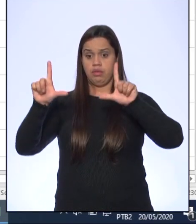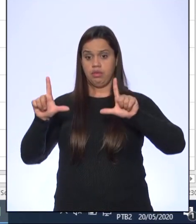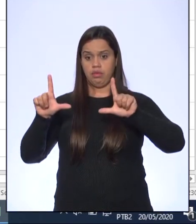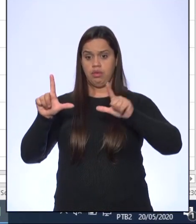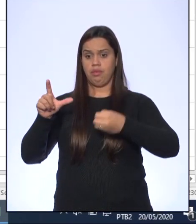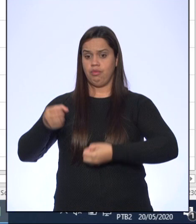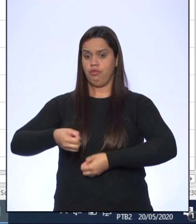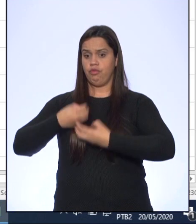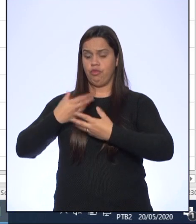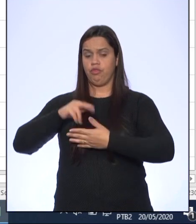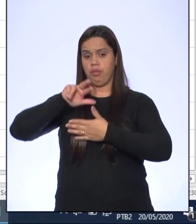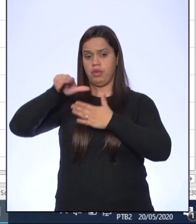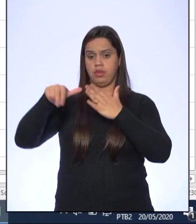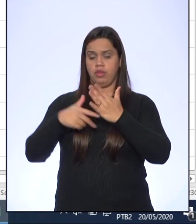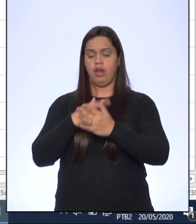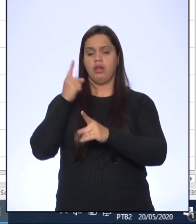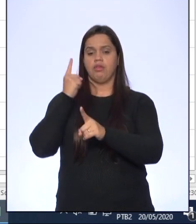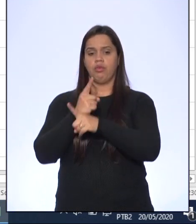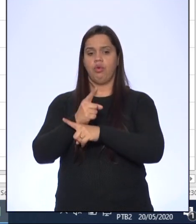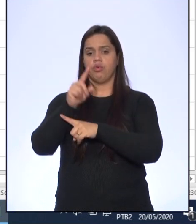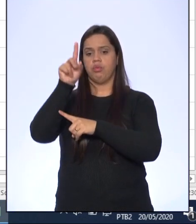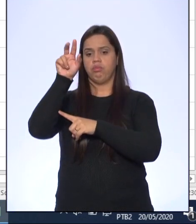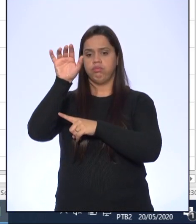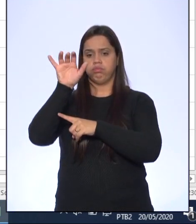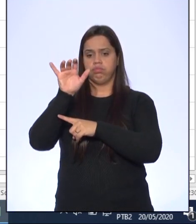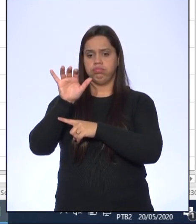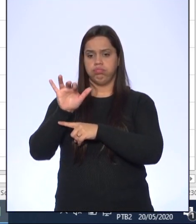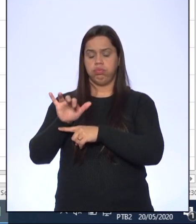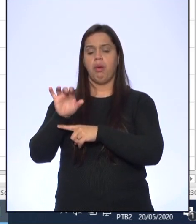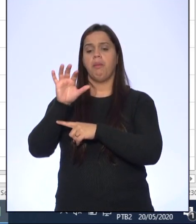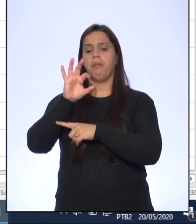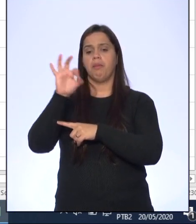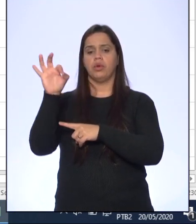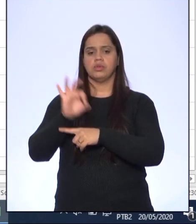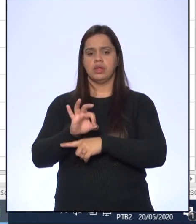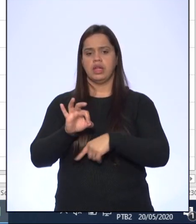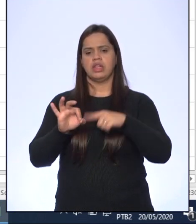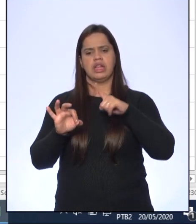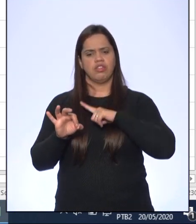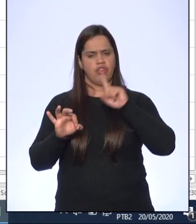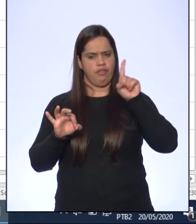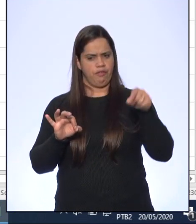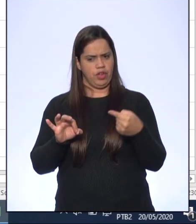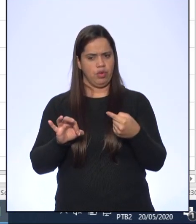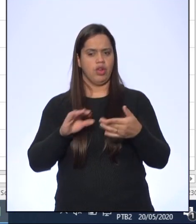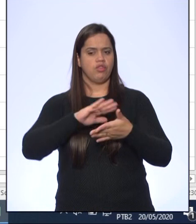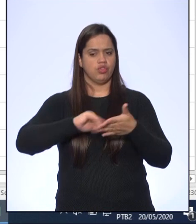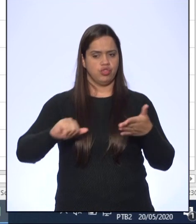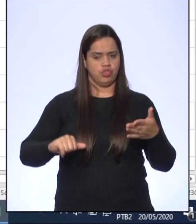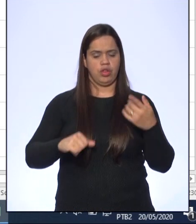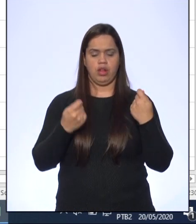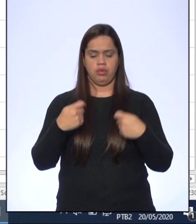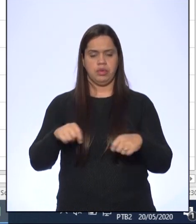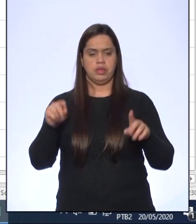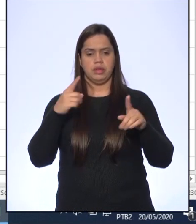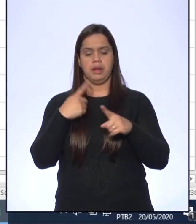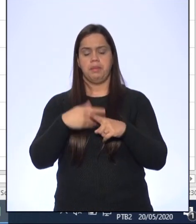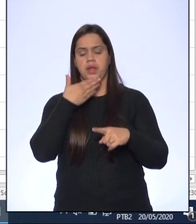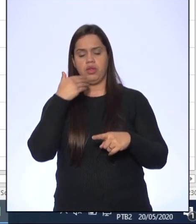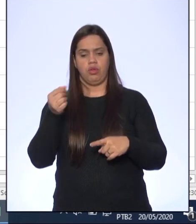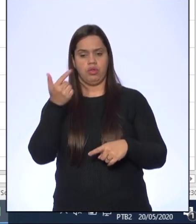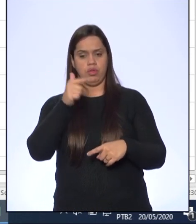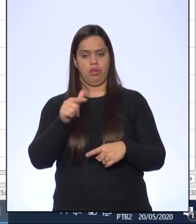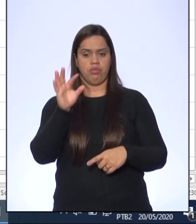quero, porcentagem. Essa estava com vírgula, eu vou tirar as vírgulas, tá? Porque é um número inteiro, é mais fácil olhar sem a